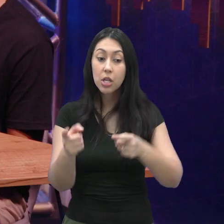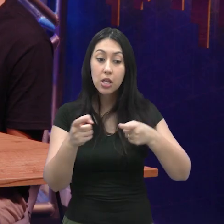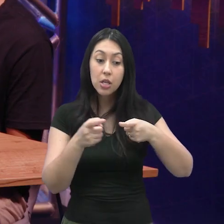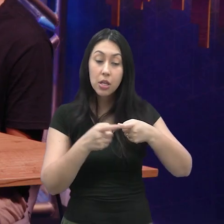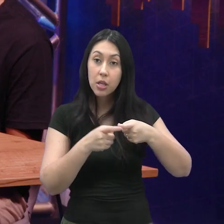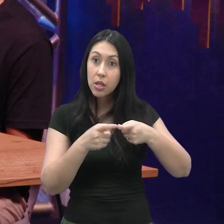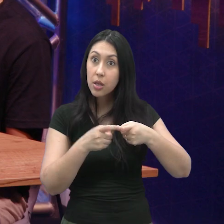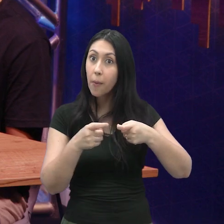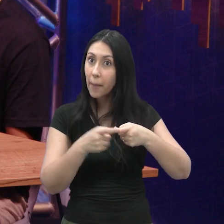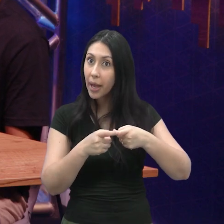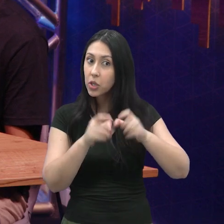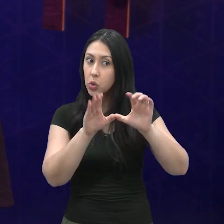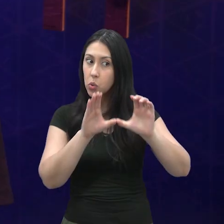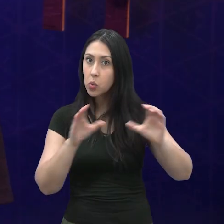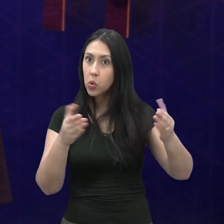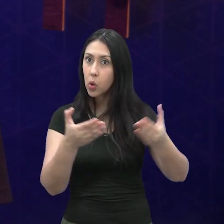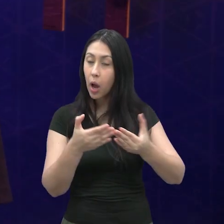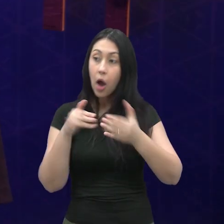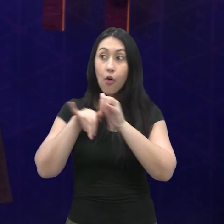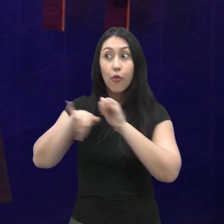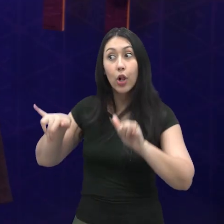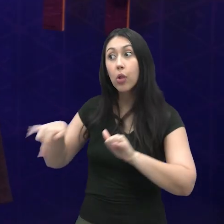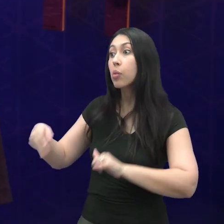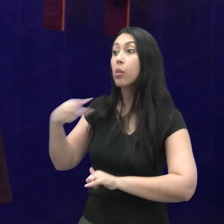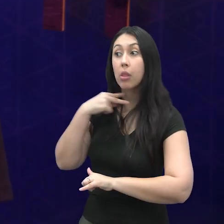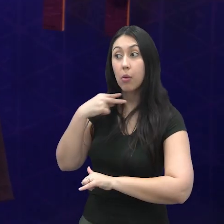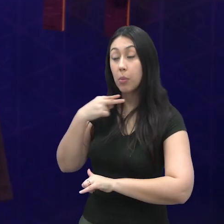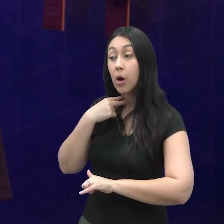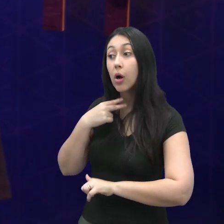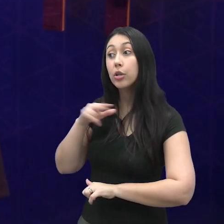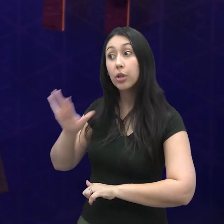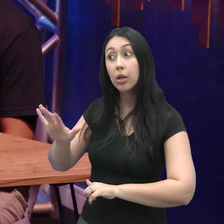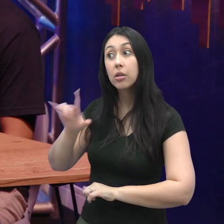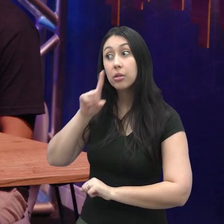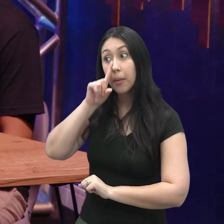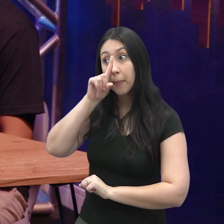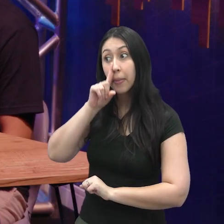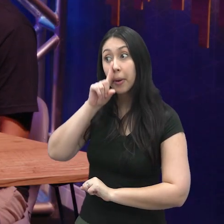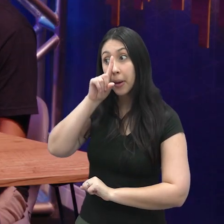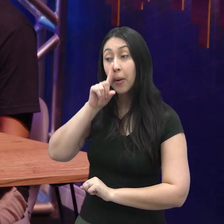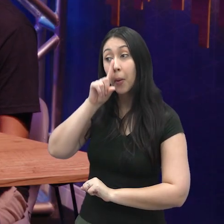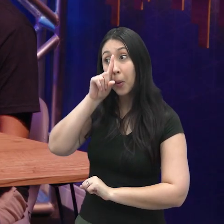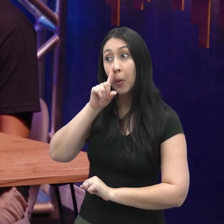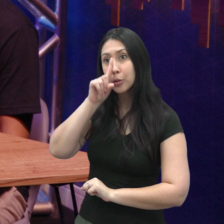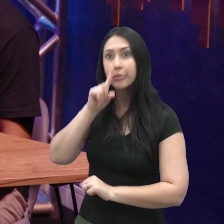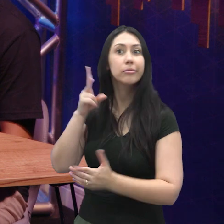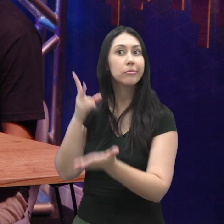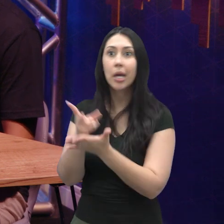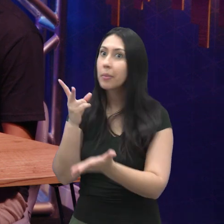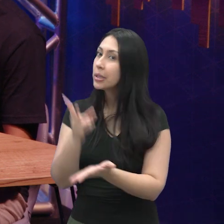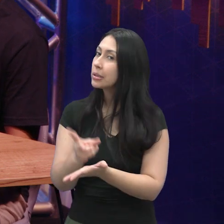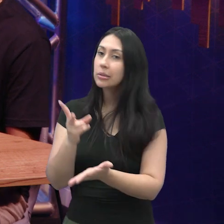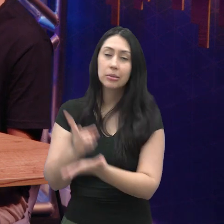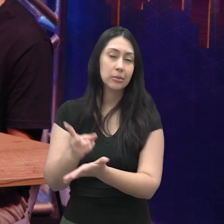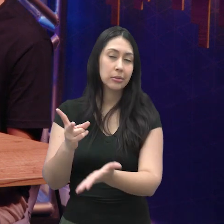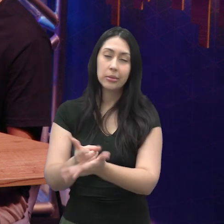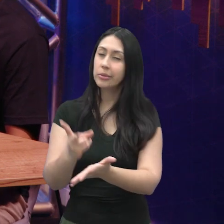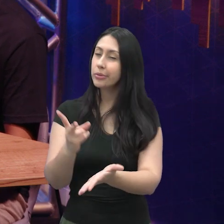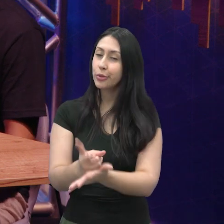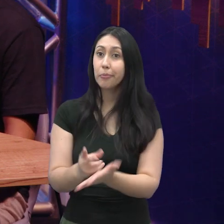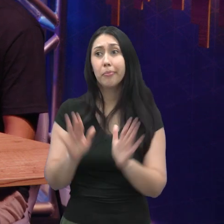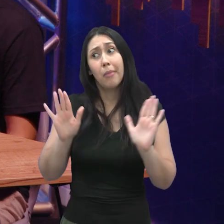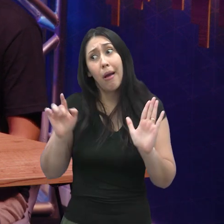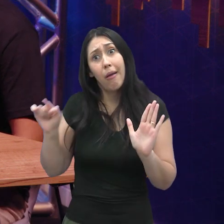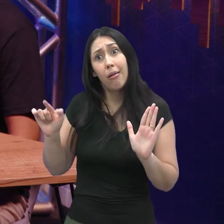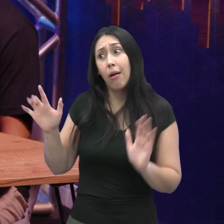Alimentos e Medicamentos dos Estados Unidos já tivesse alertado ele de que não ia funcionar nada, mas ele fez mesmo assim. Foi lá e fez.